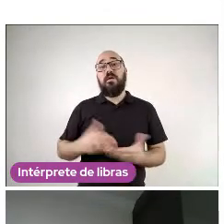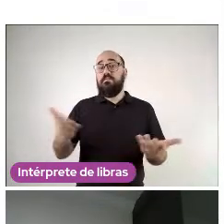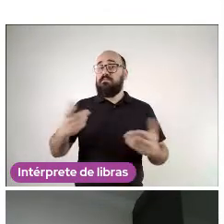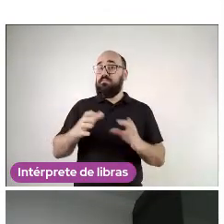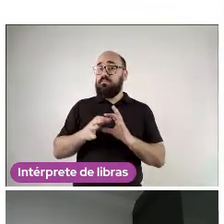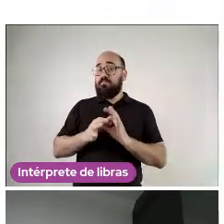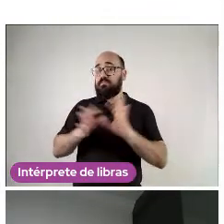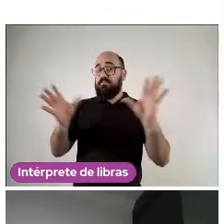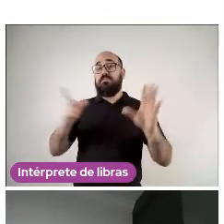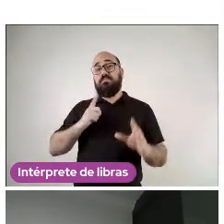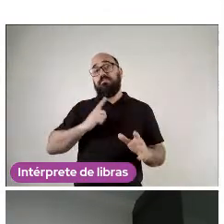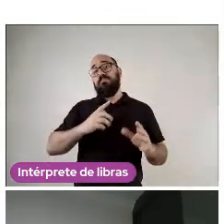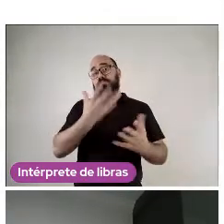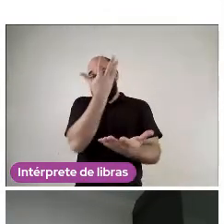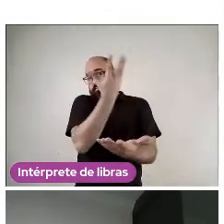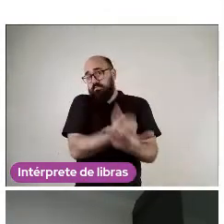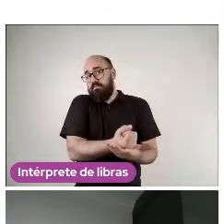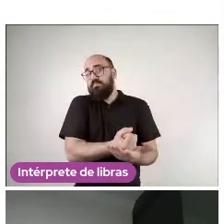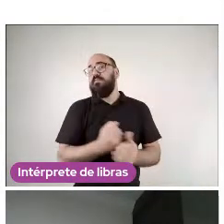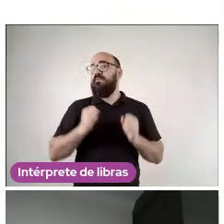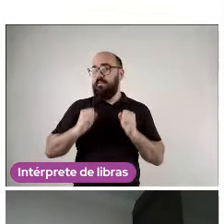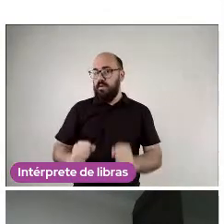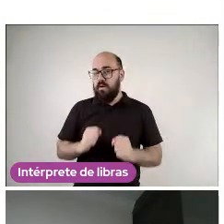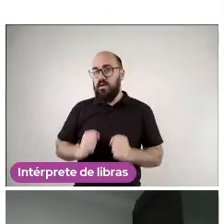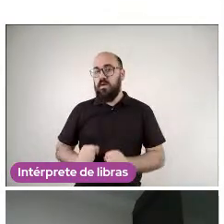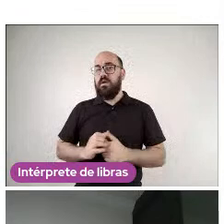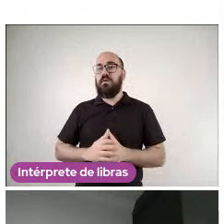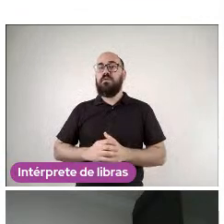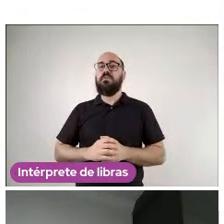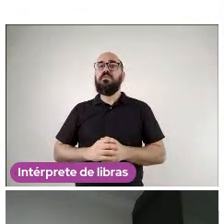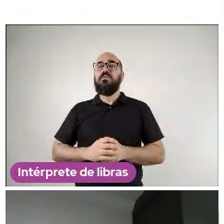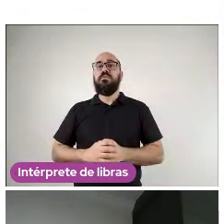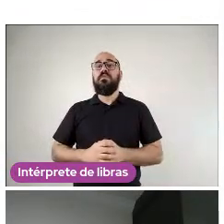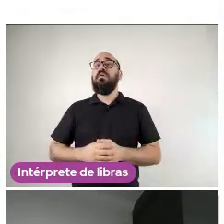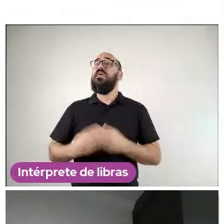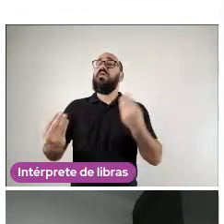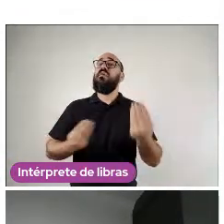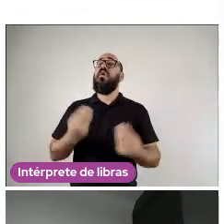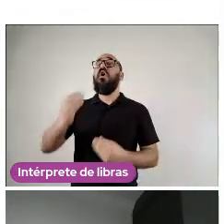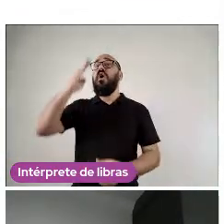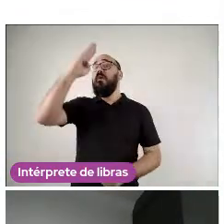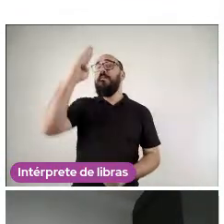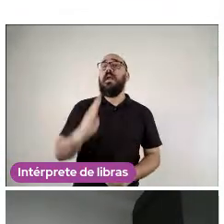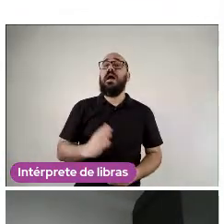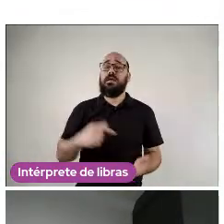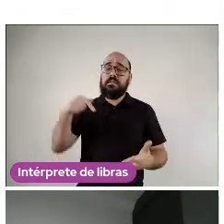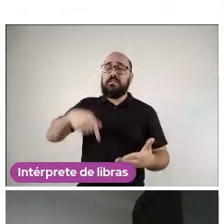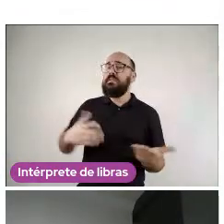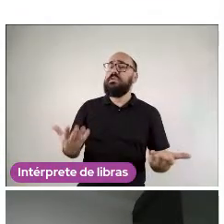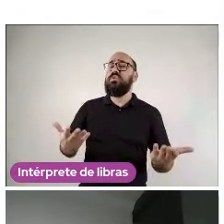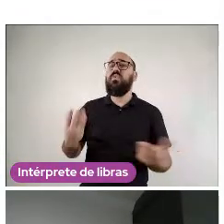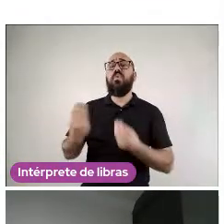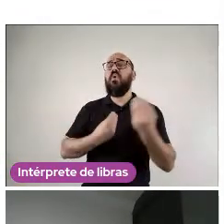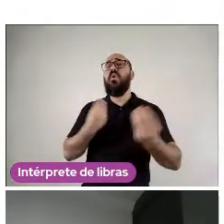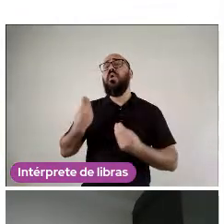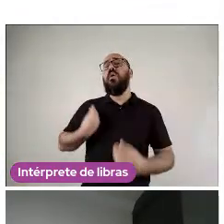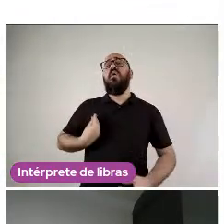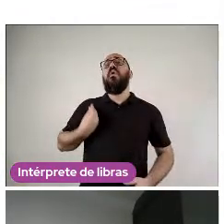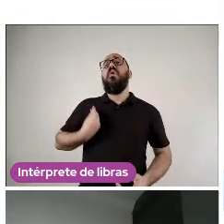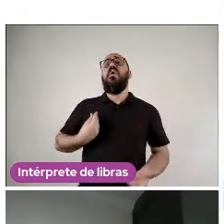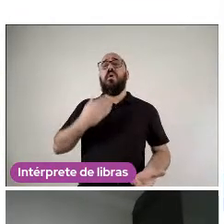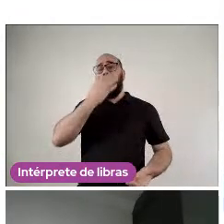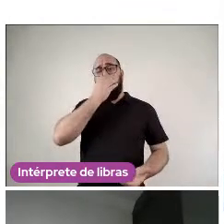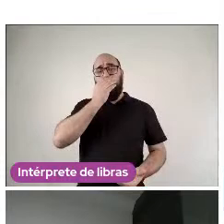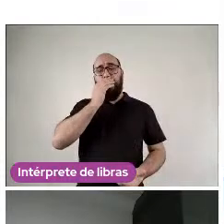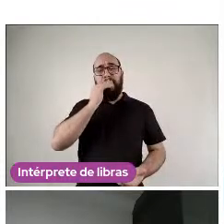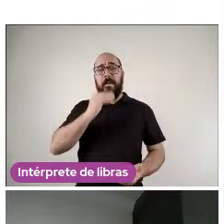para download. E como é que está o processo no Brasil? Né? Vocês devem estar se perguntando, poxa, e no Brasil? Como é que o Brasil está em